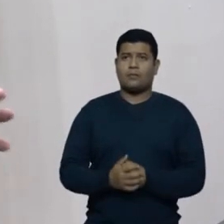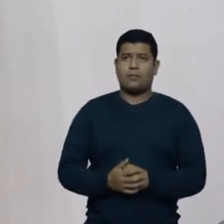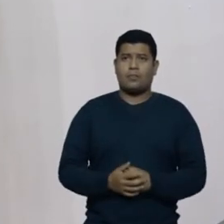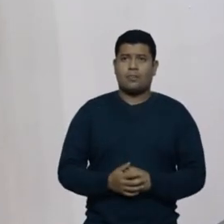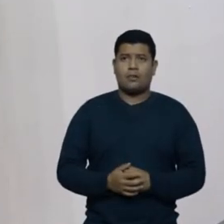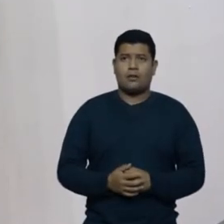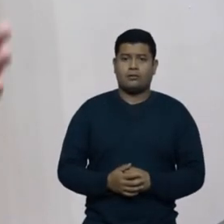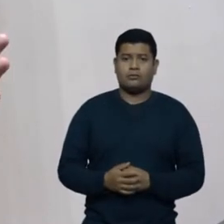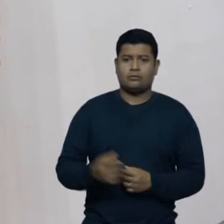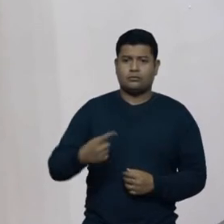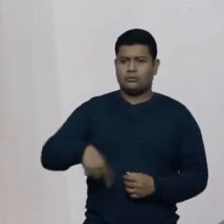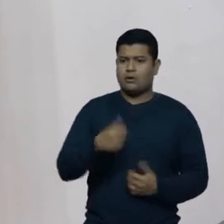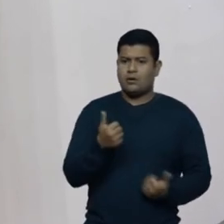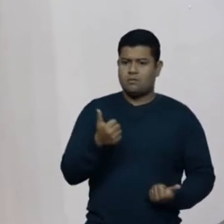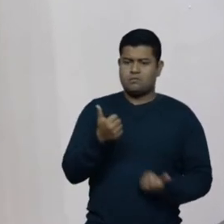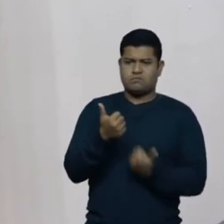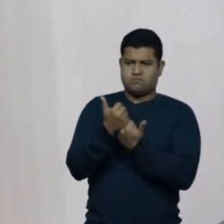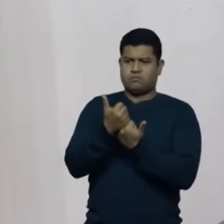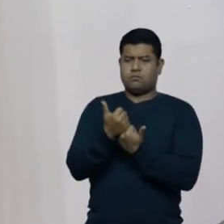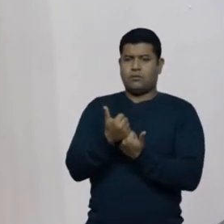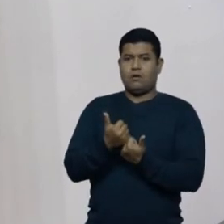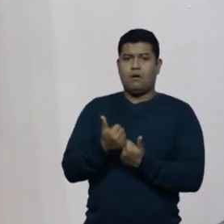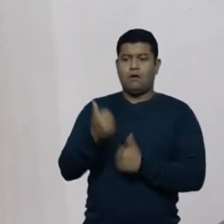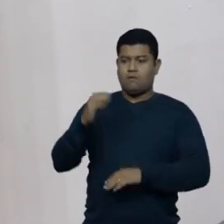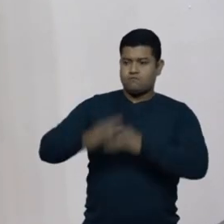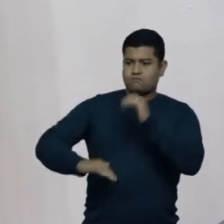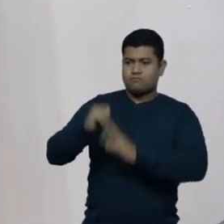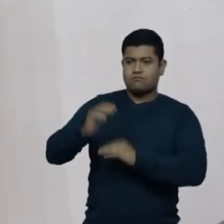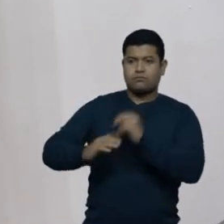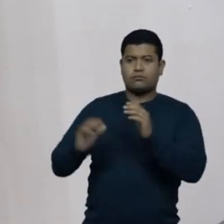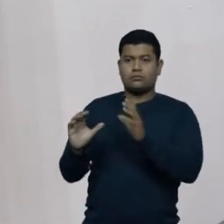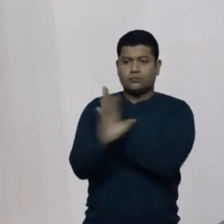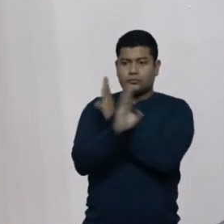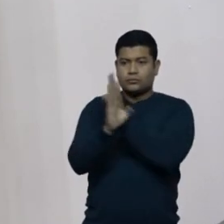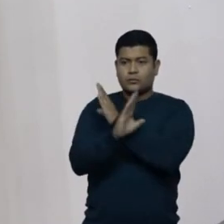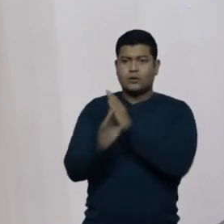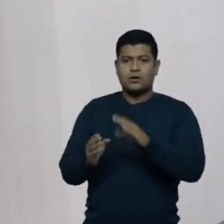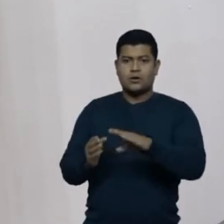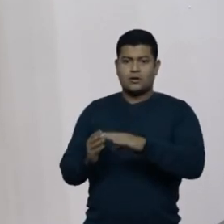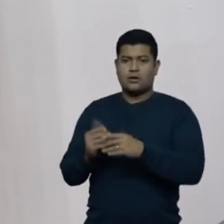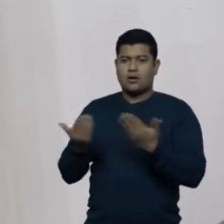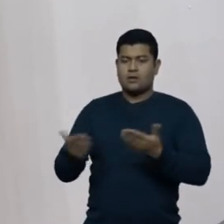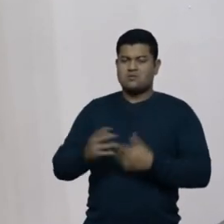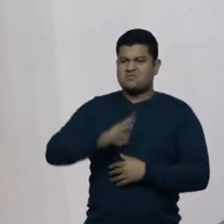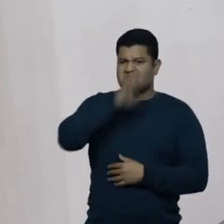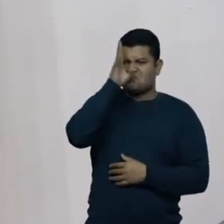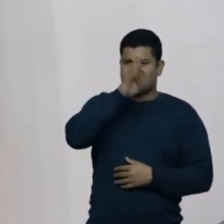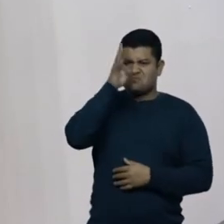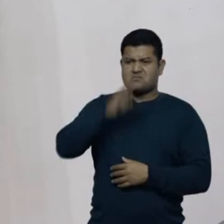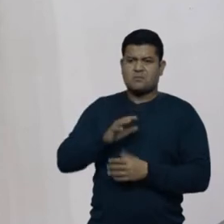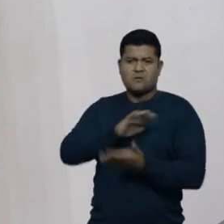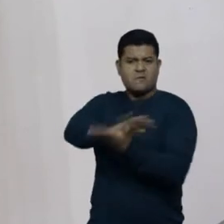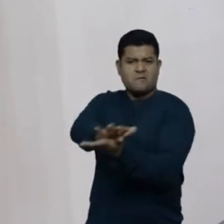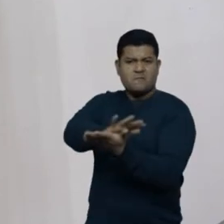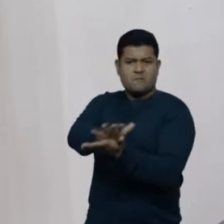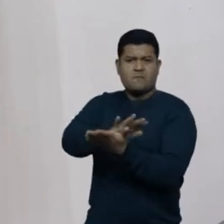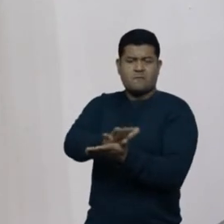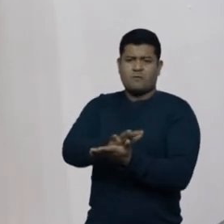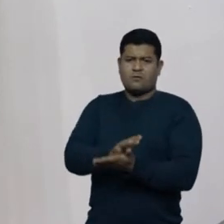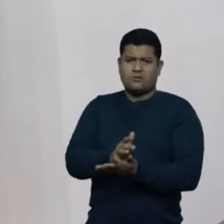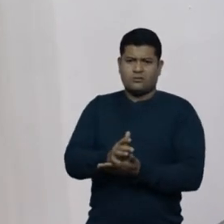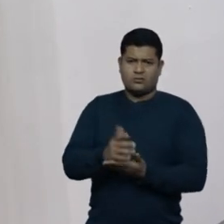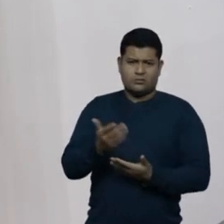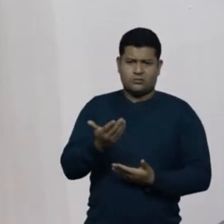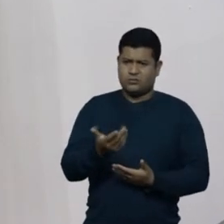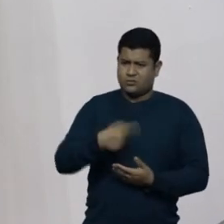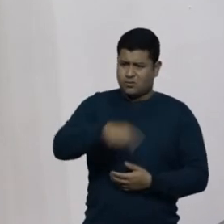apoia operação que tenha excesso, que tenha abuso de autoridade, ninguém apoia